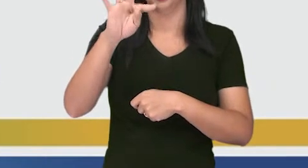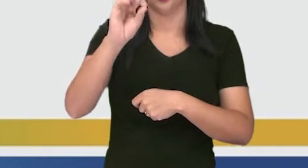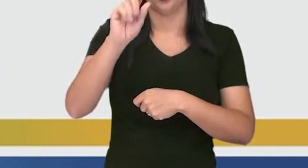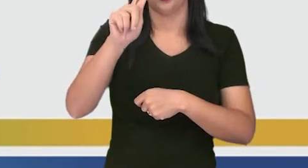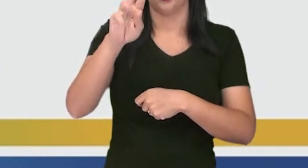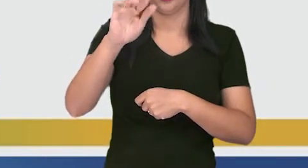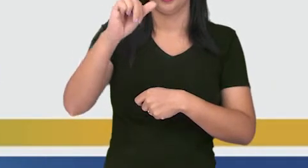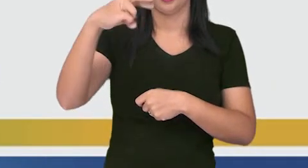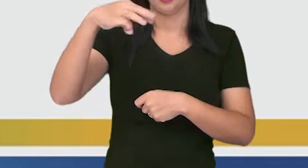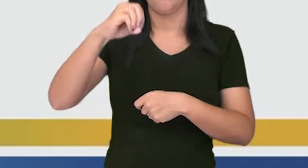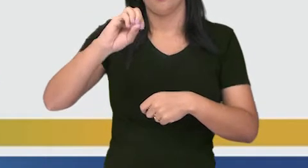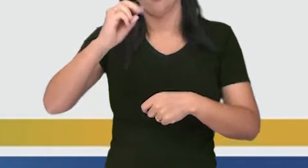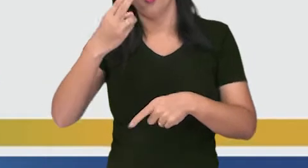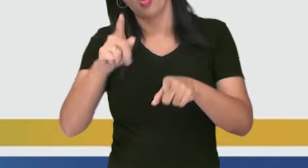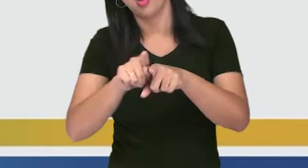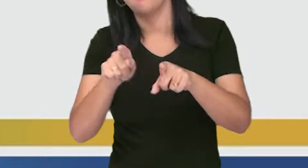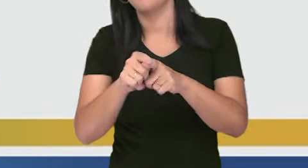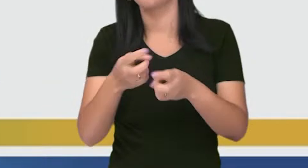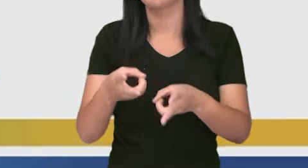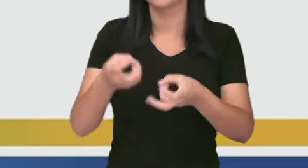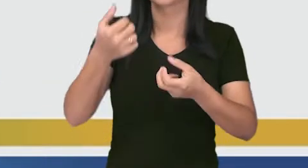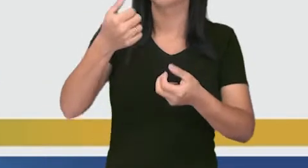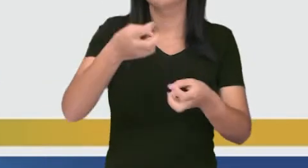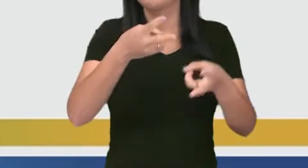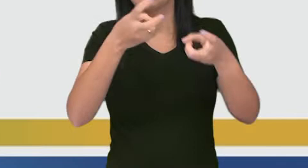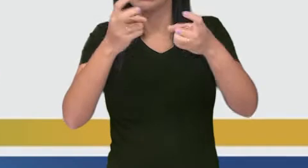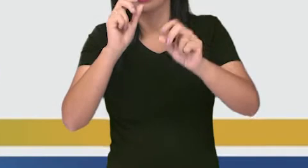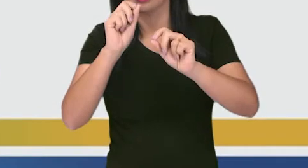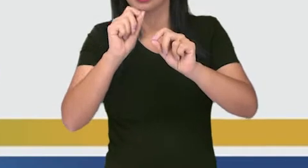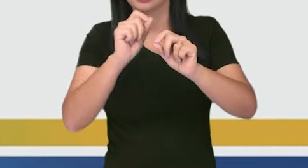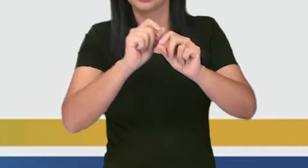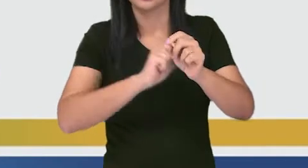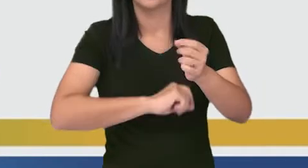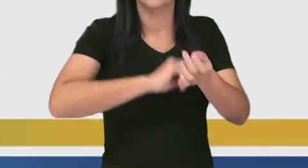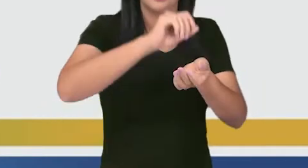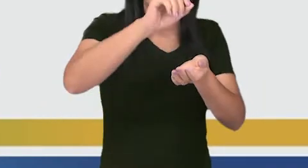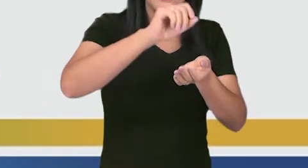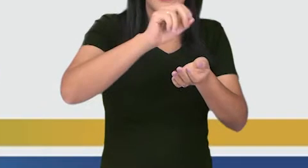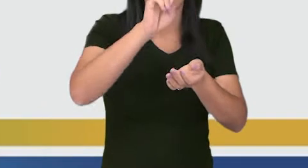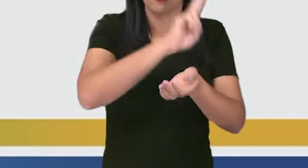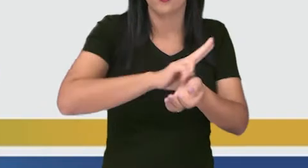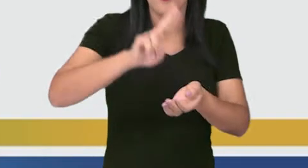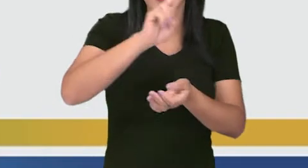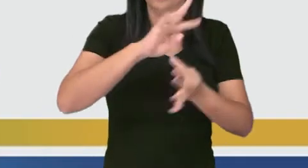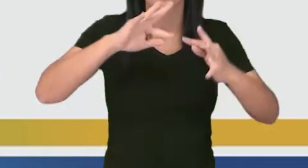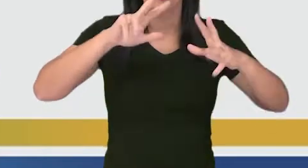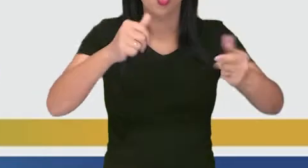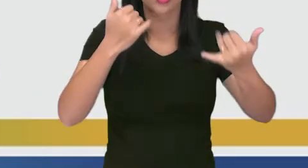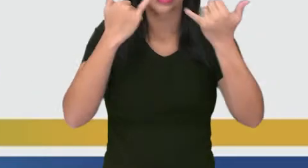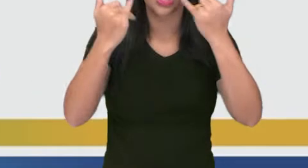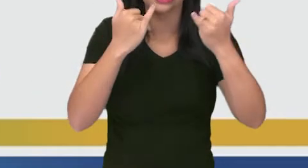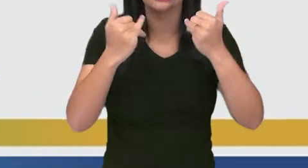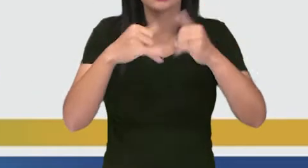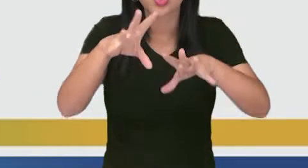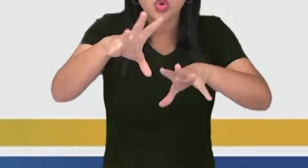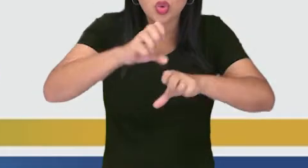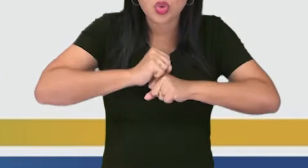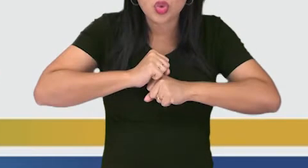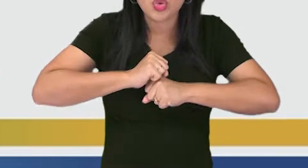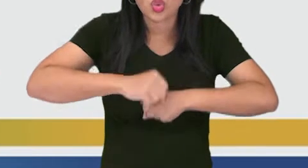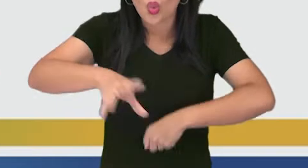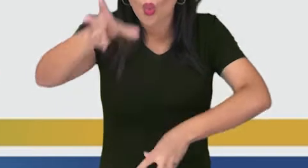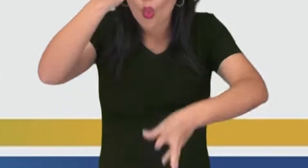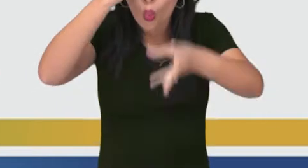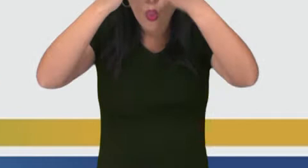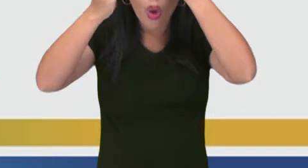começar qualquer análise é sempre coletar os dados mas sempre tenha